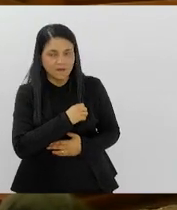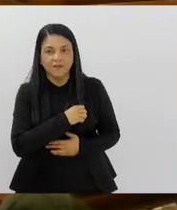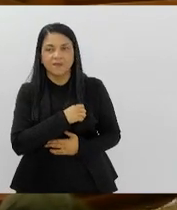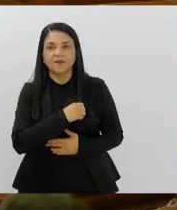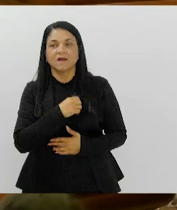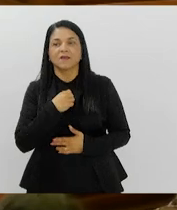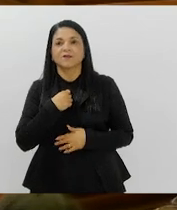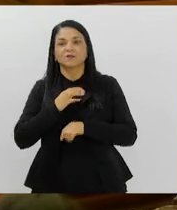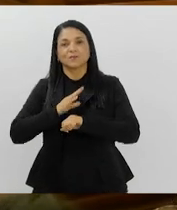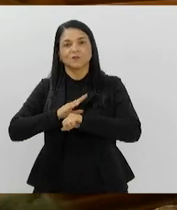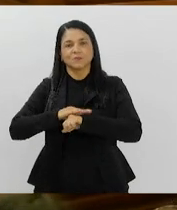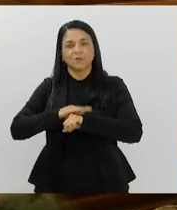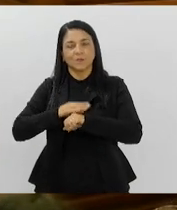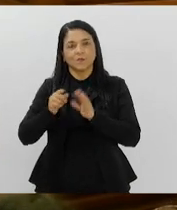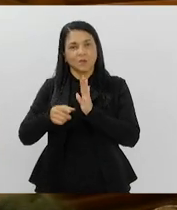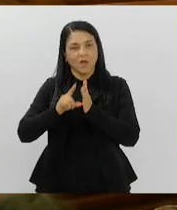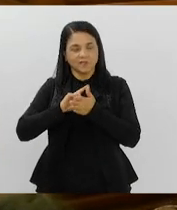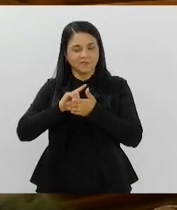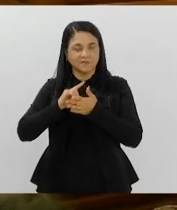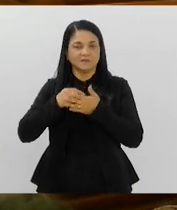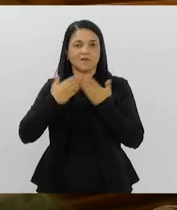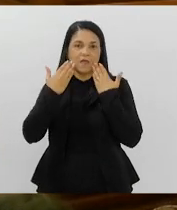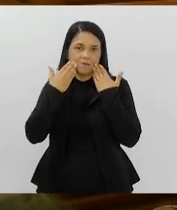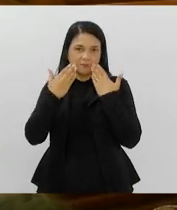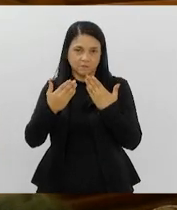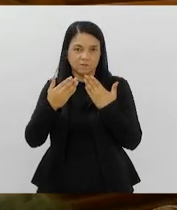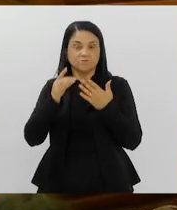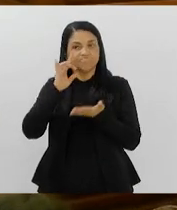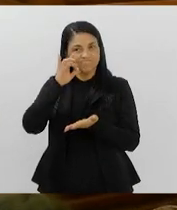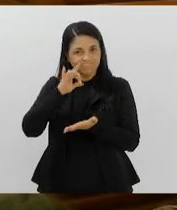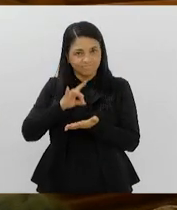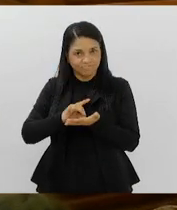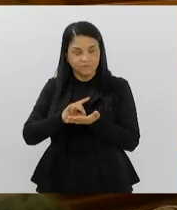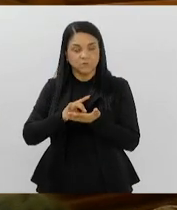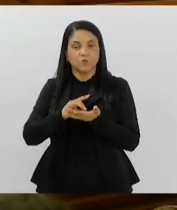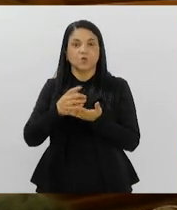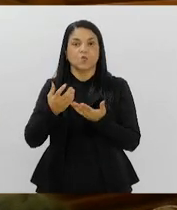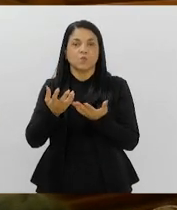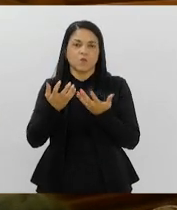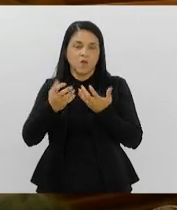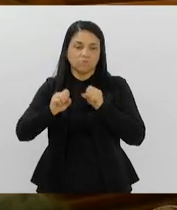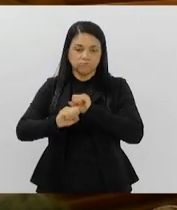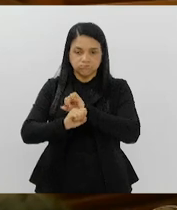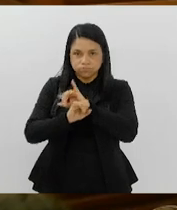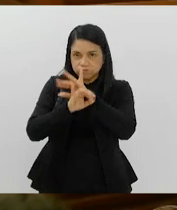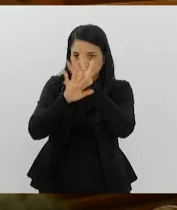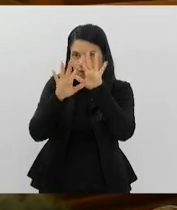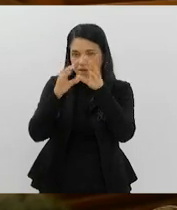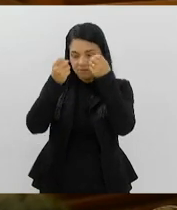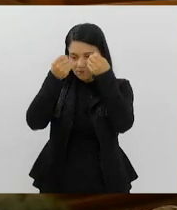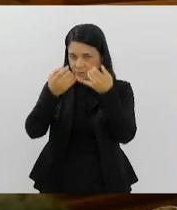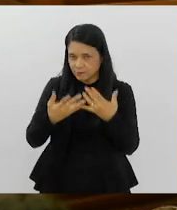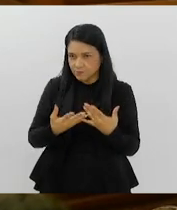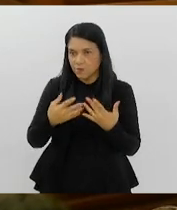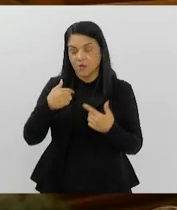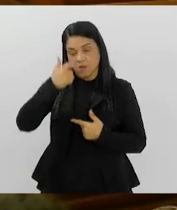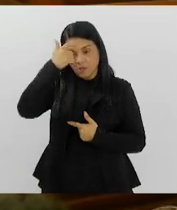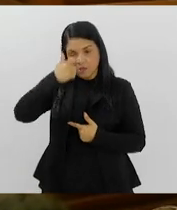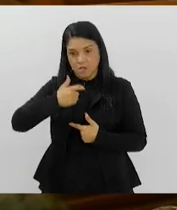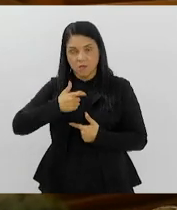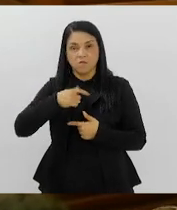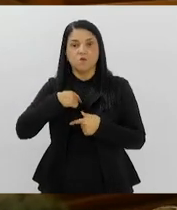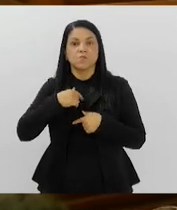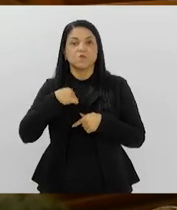no momento ali antes da apresentação, que, na realidade, eu queria esclarecer que, porque para muitos que não conhecem como funcionam os órgãos